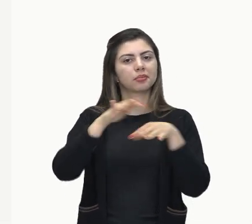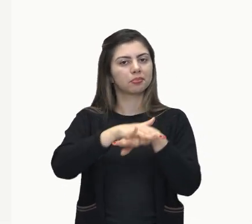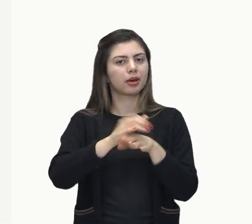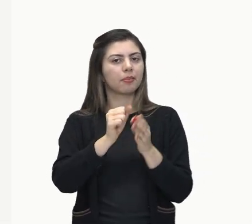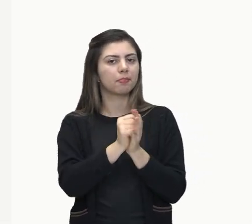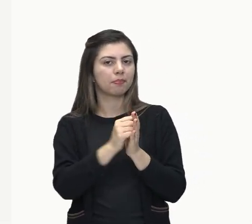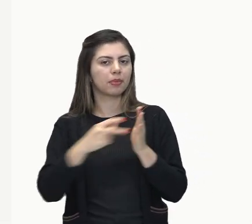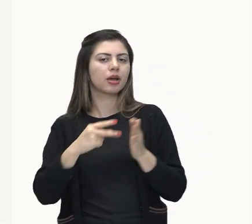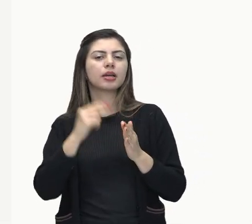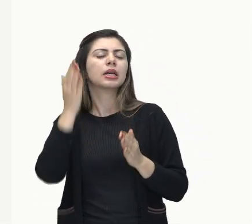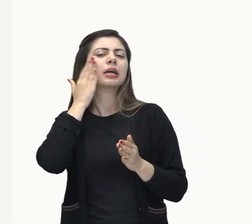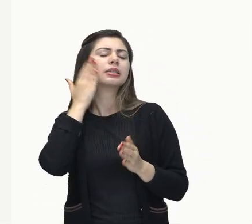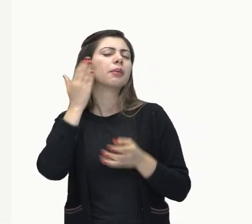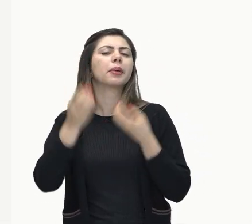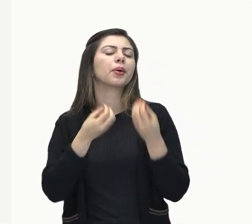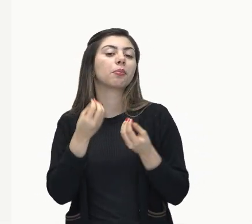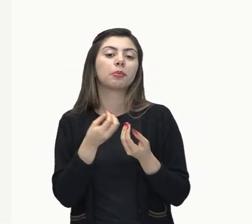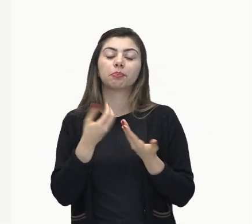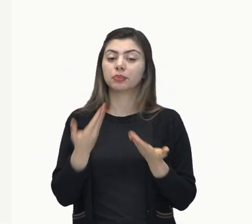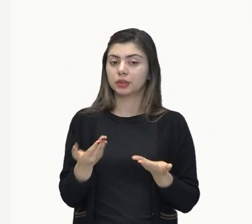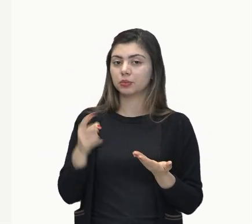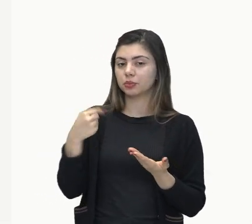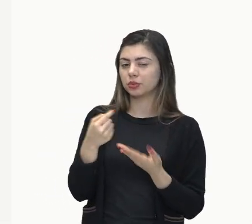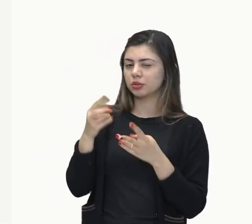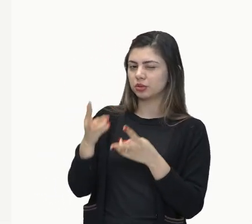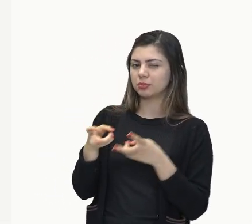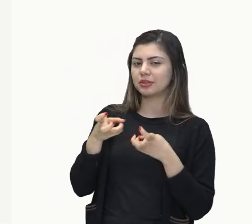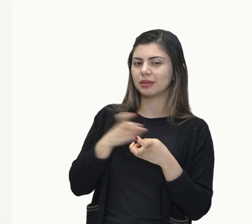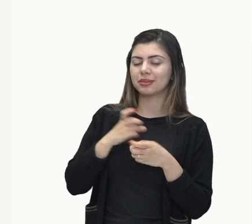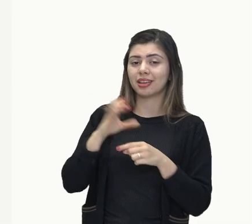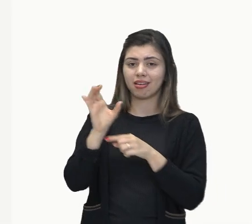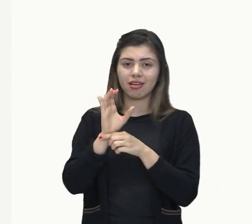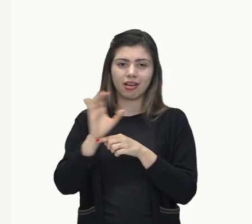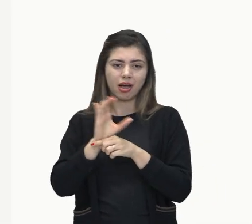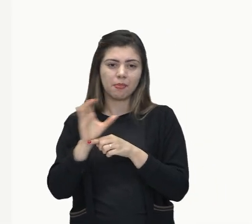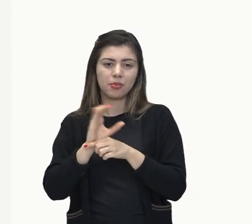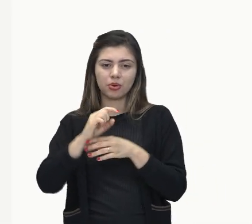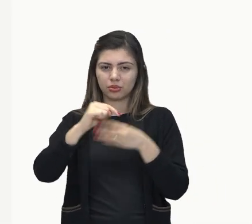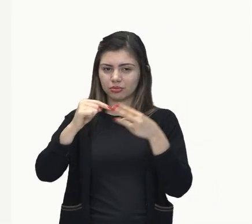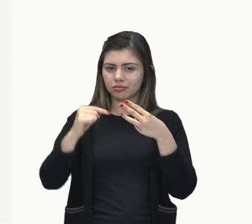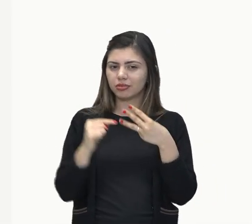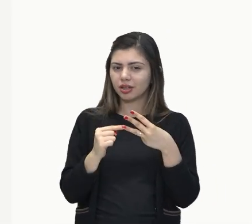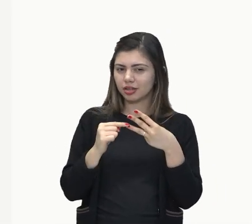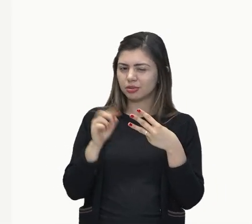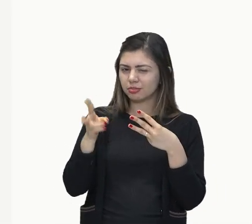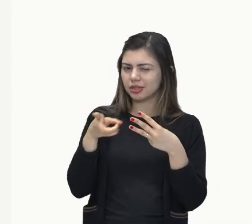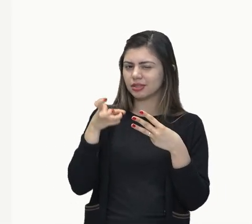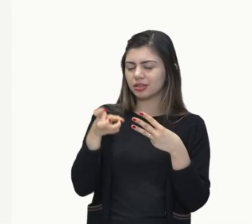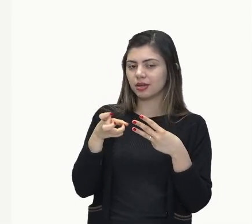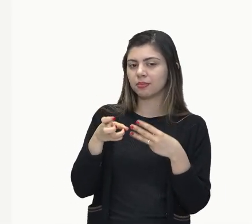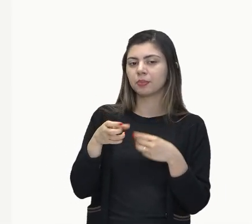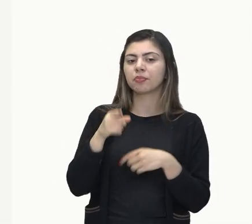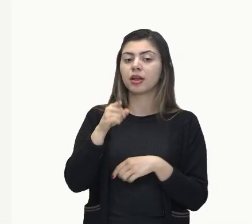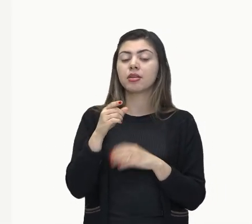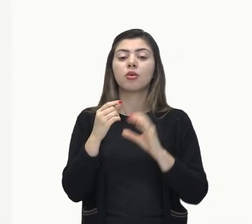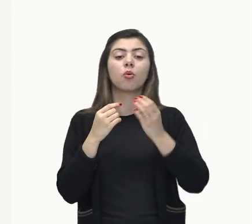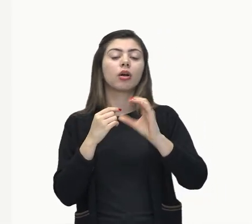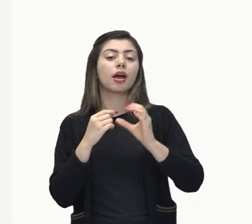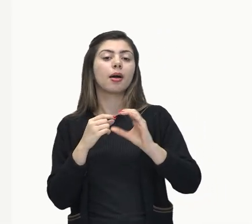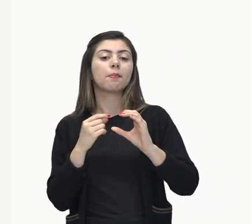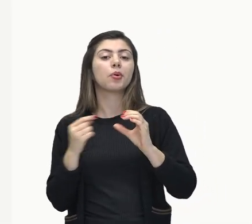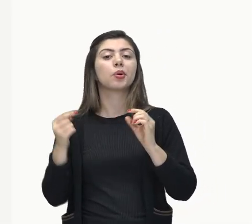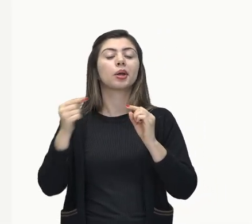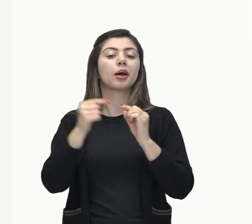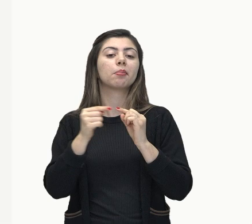sei? Porque analisando os 3 carbonos que tem aqui, ó, esse carbono, ele é um